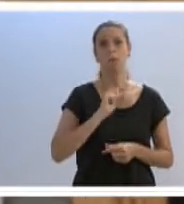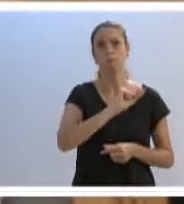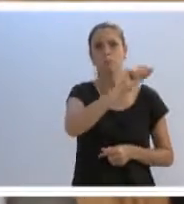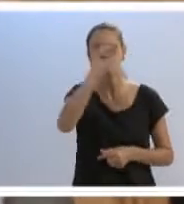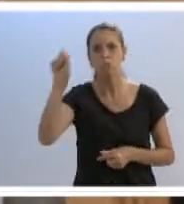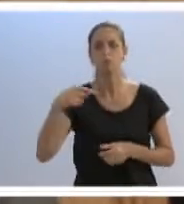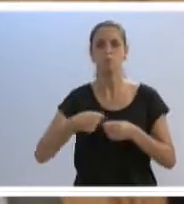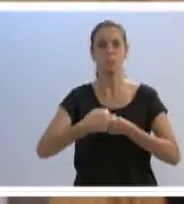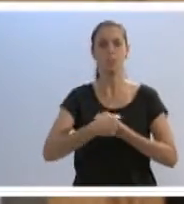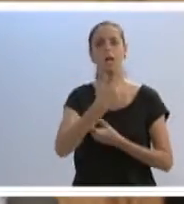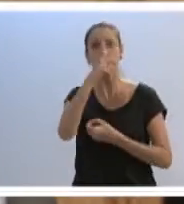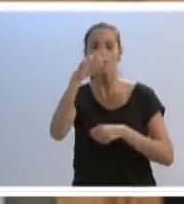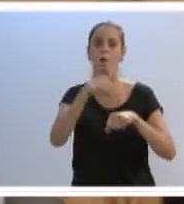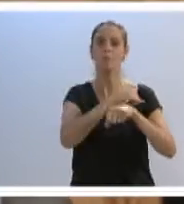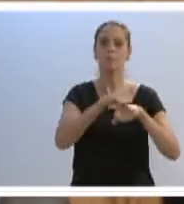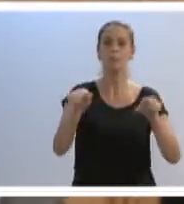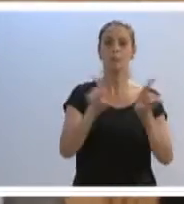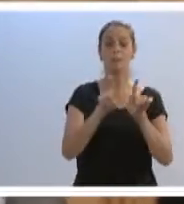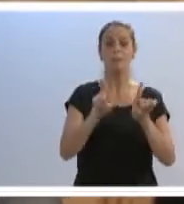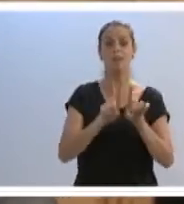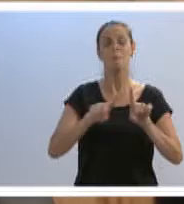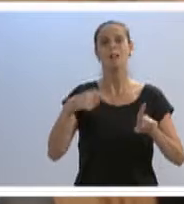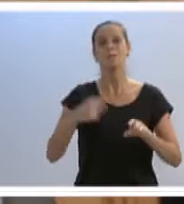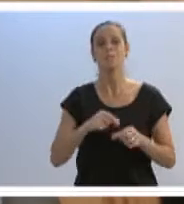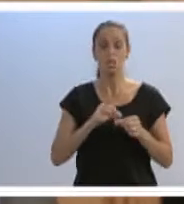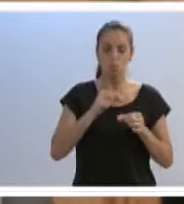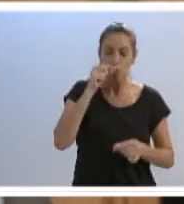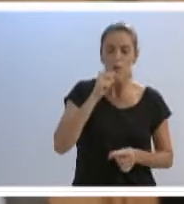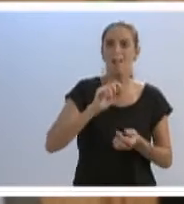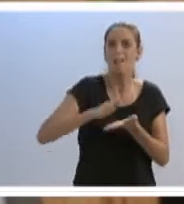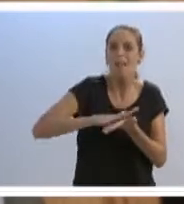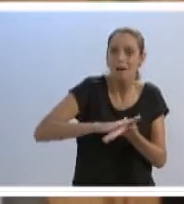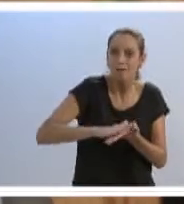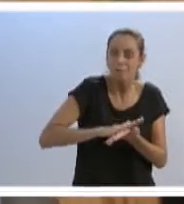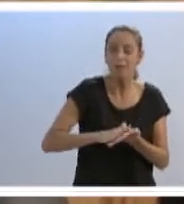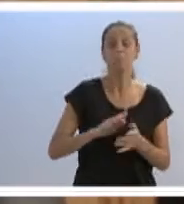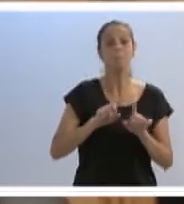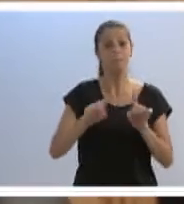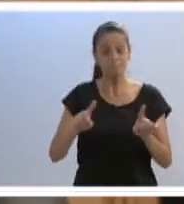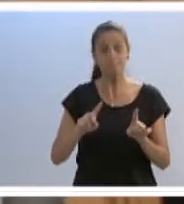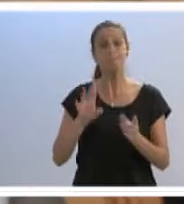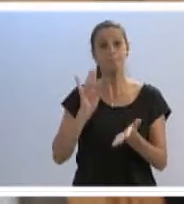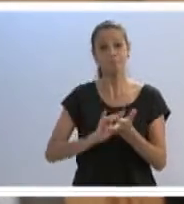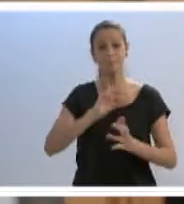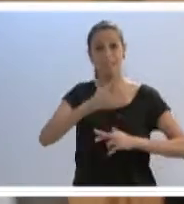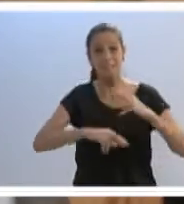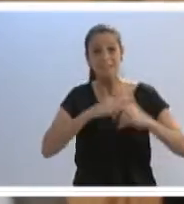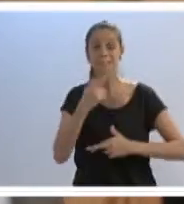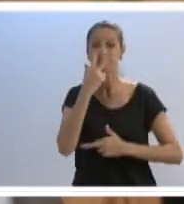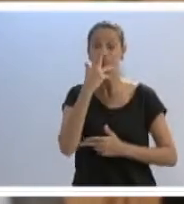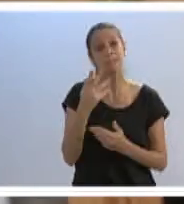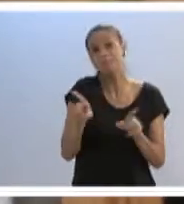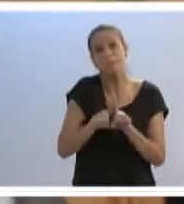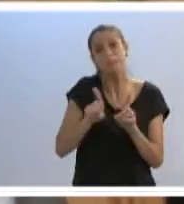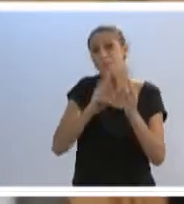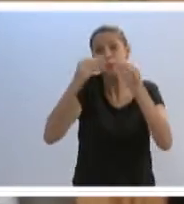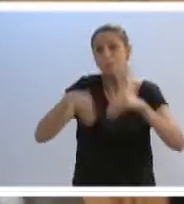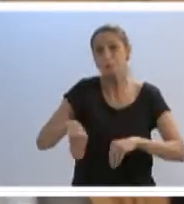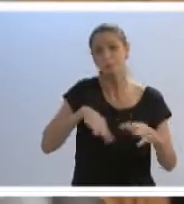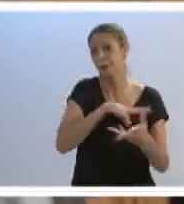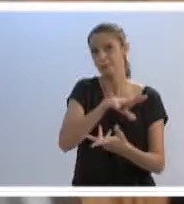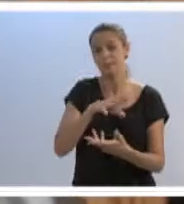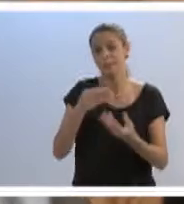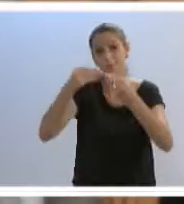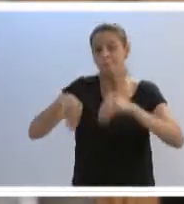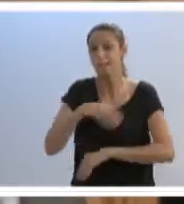algo, mas mesmo assim não é, porque tem que lavar esses materiais e todo esse processo ele torna uma reciclagem não sustentável. Tu tem que lavar esse material para